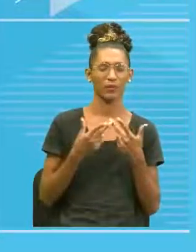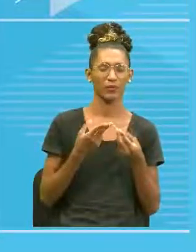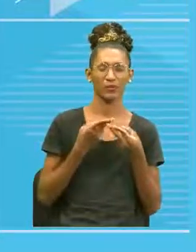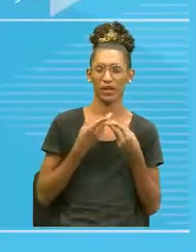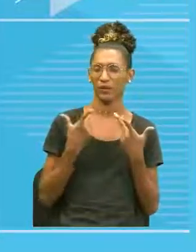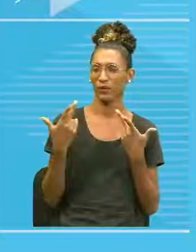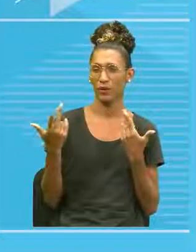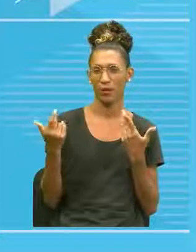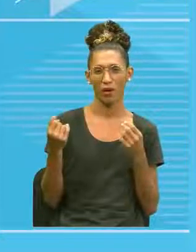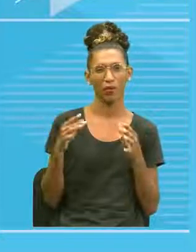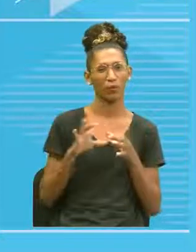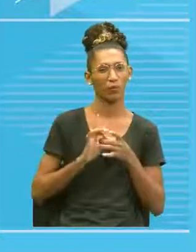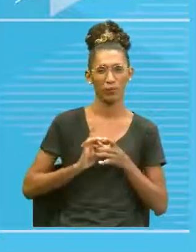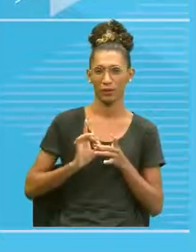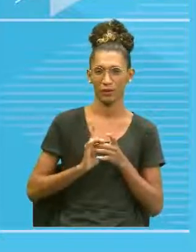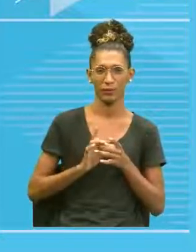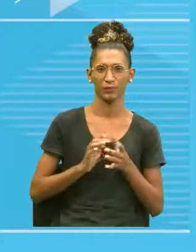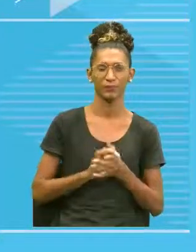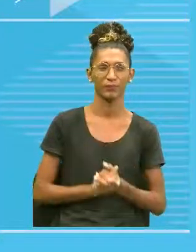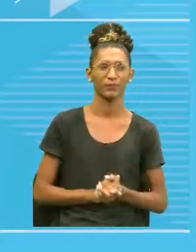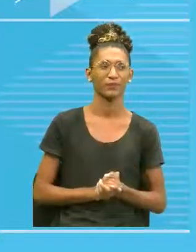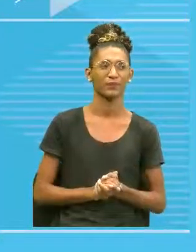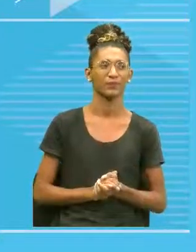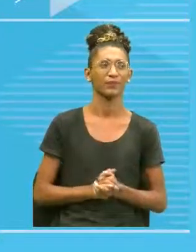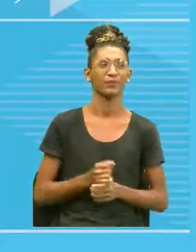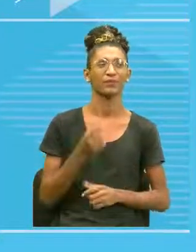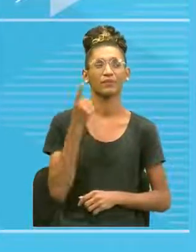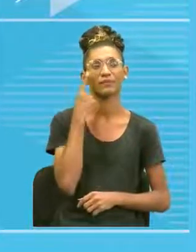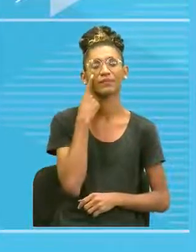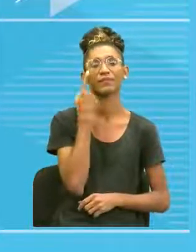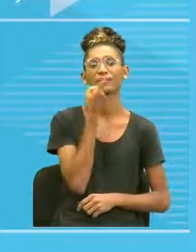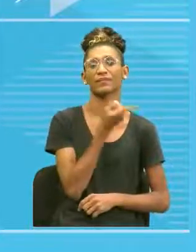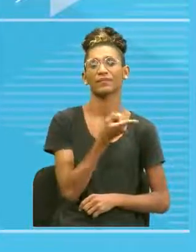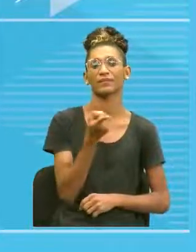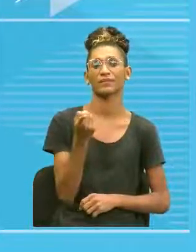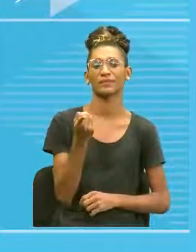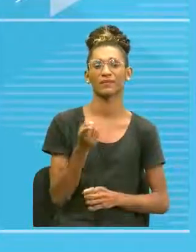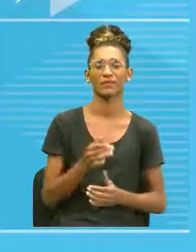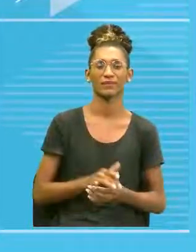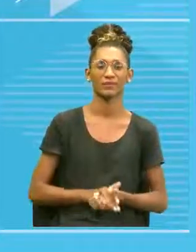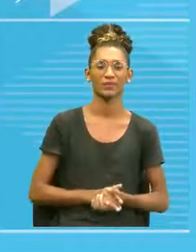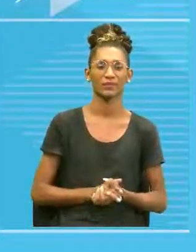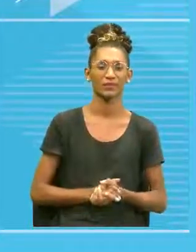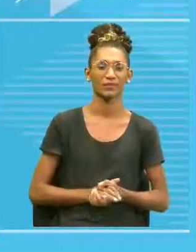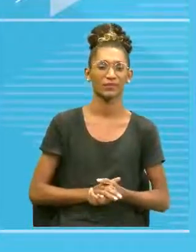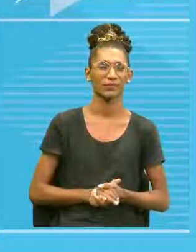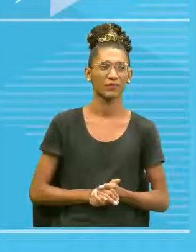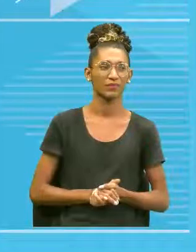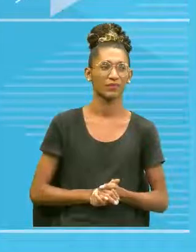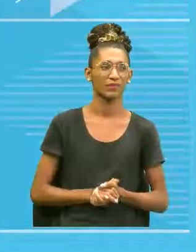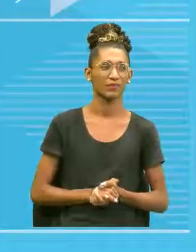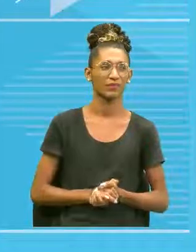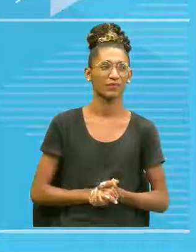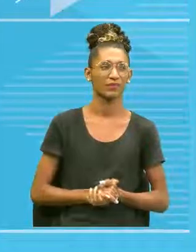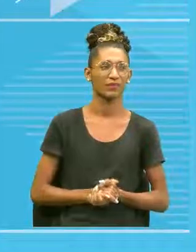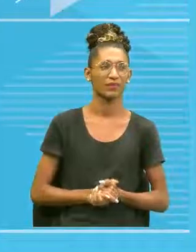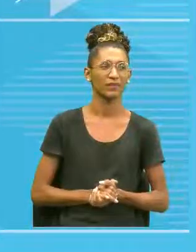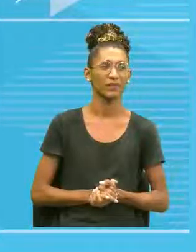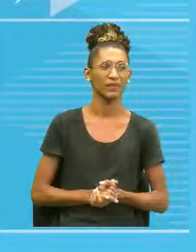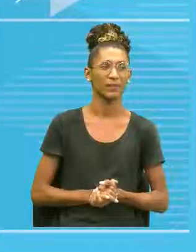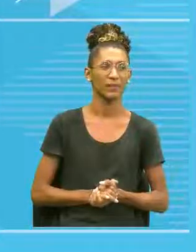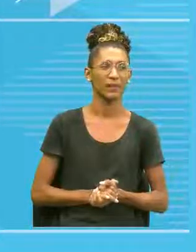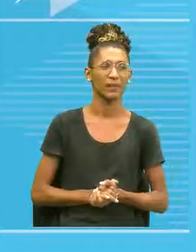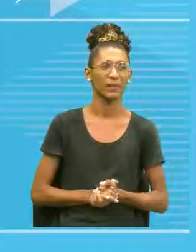jogar e brincar então nunca abias enrugado balão sexto